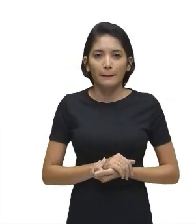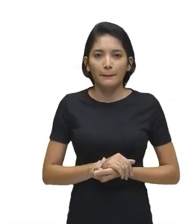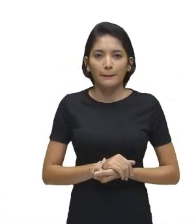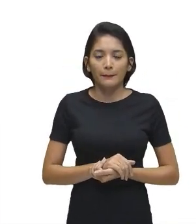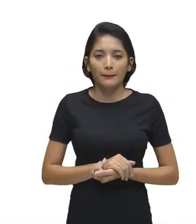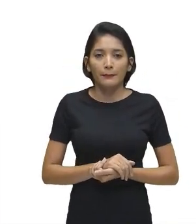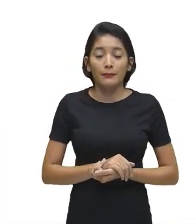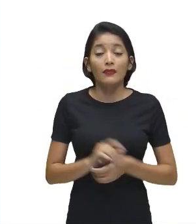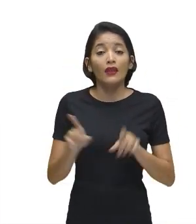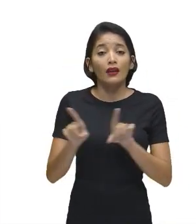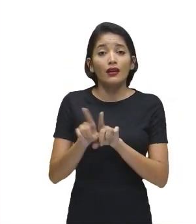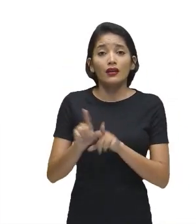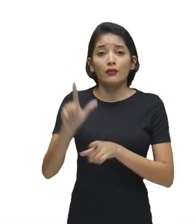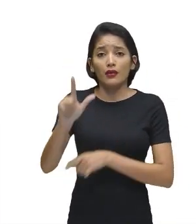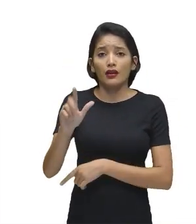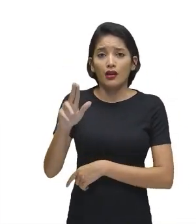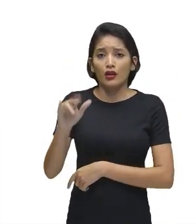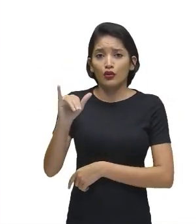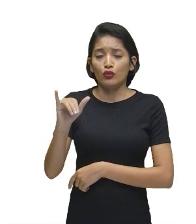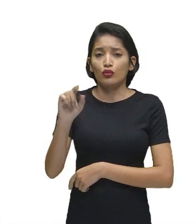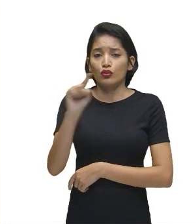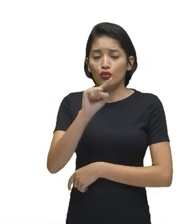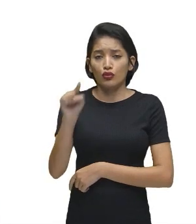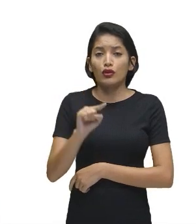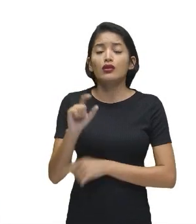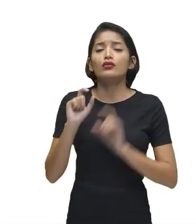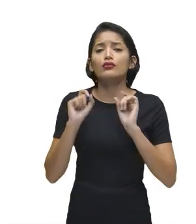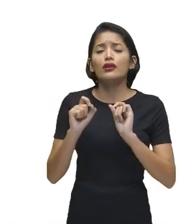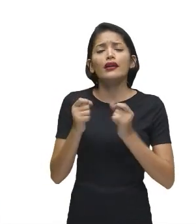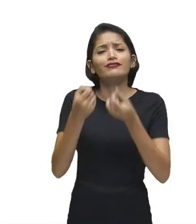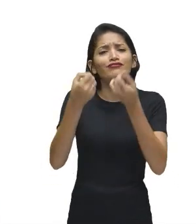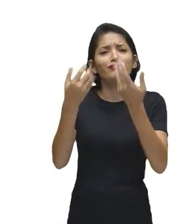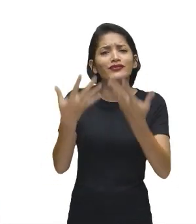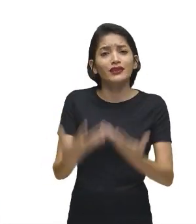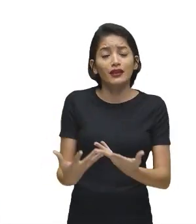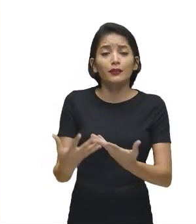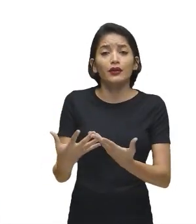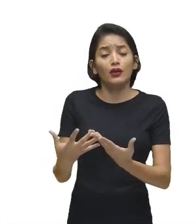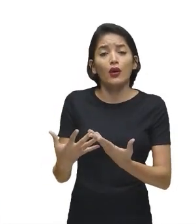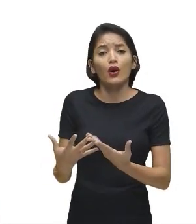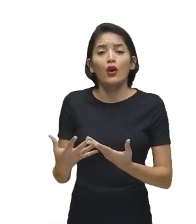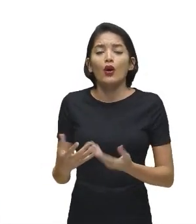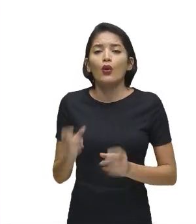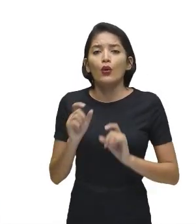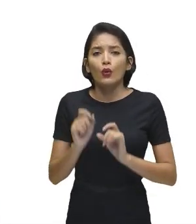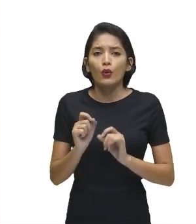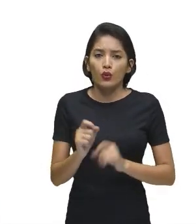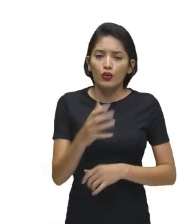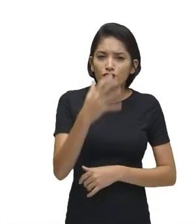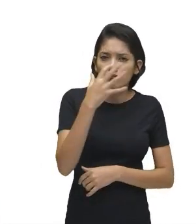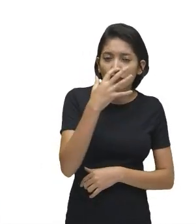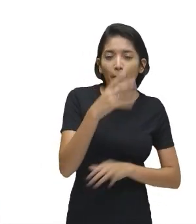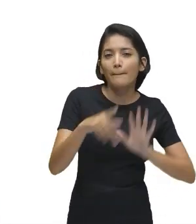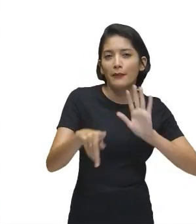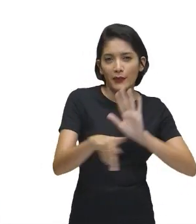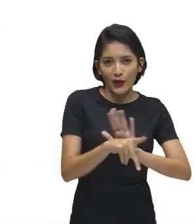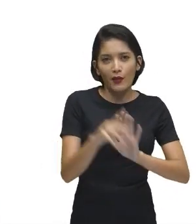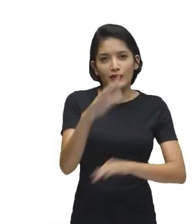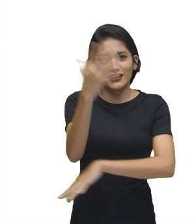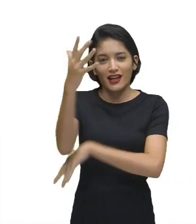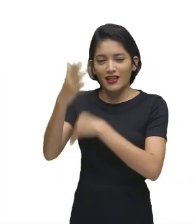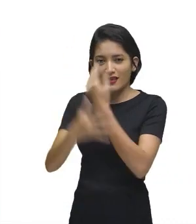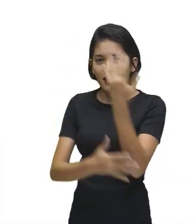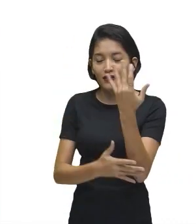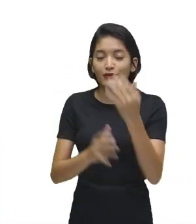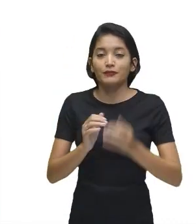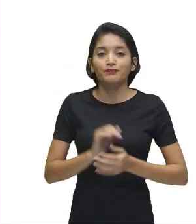O Luiz Fabiano, ele falou que o impressionismo retrata a natureza. Muito bem. E